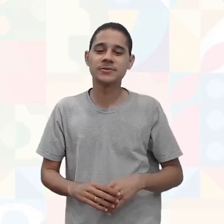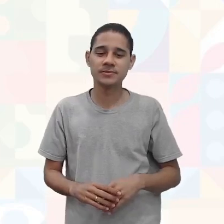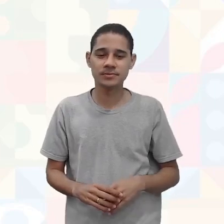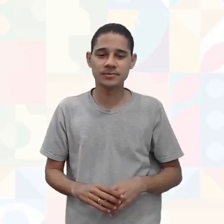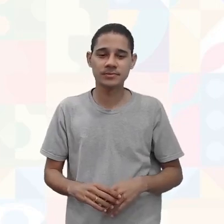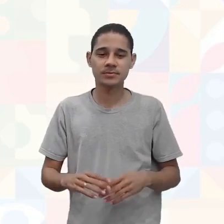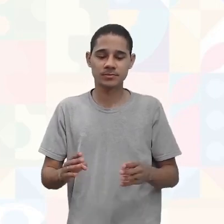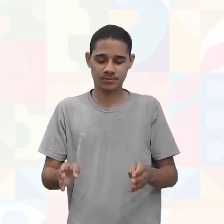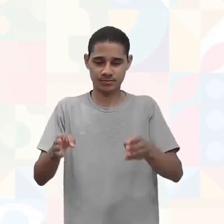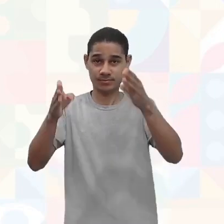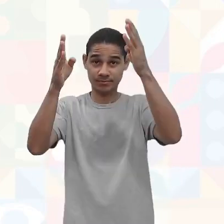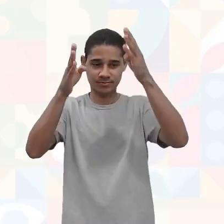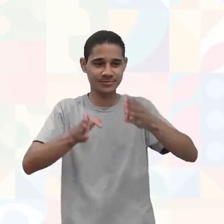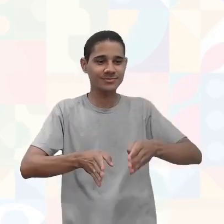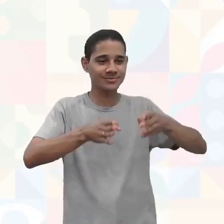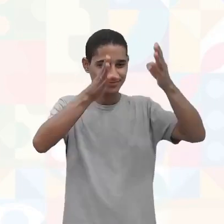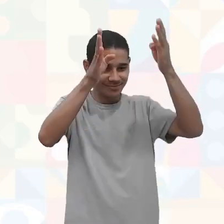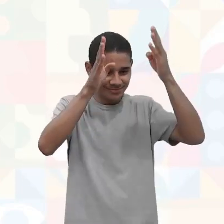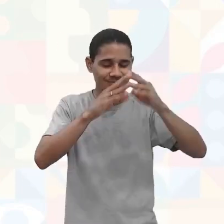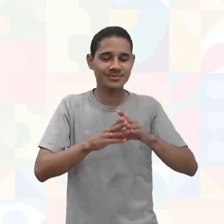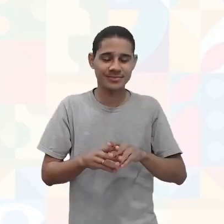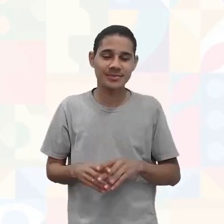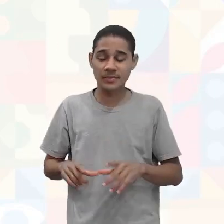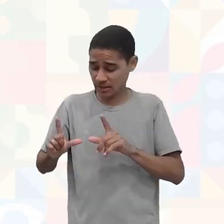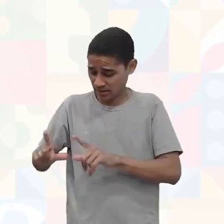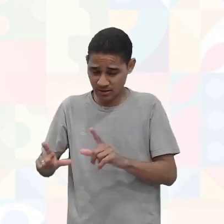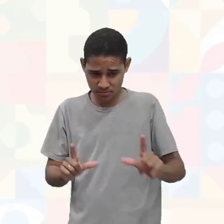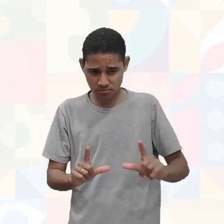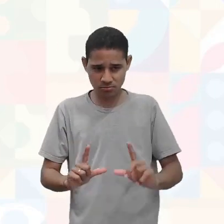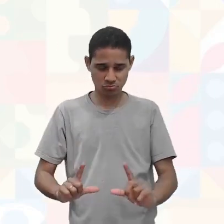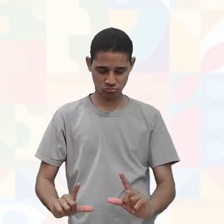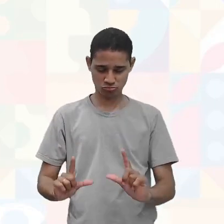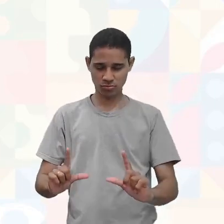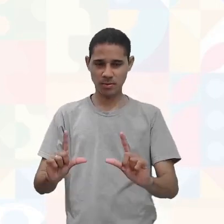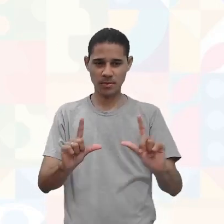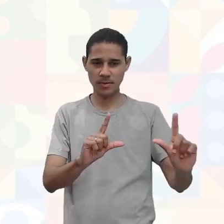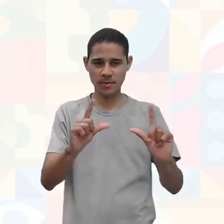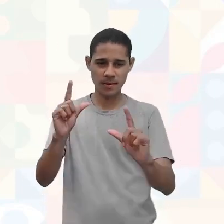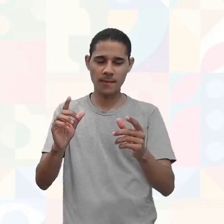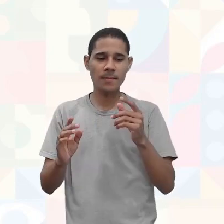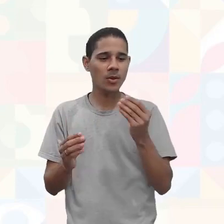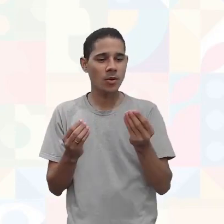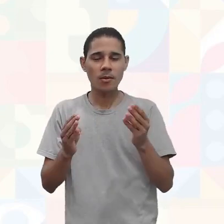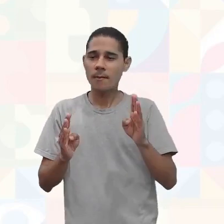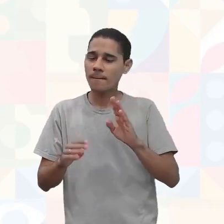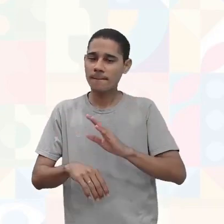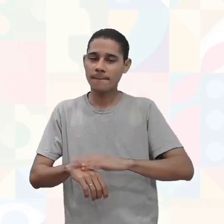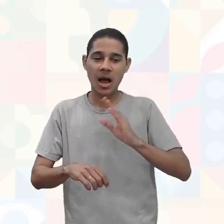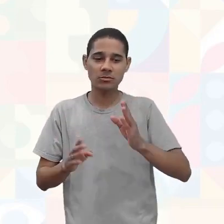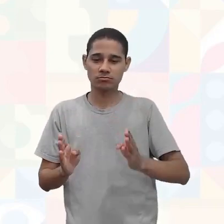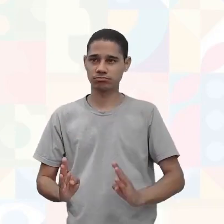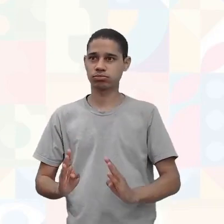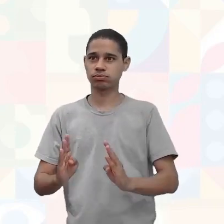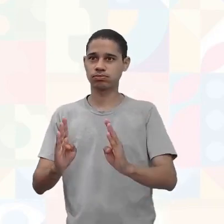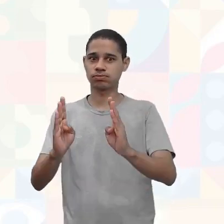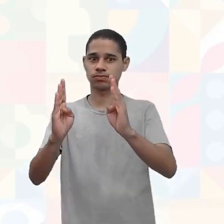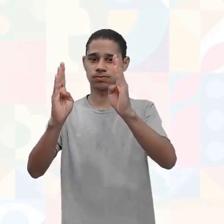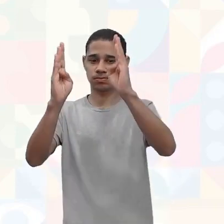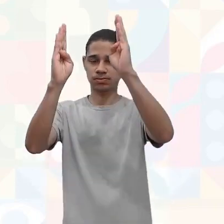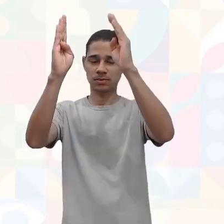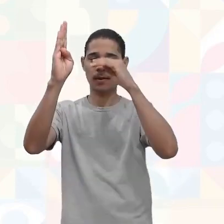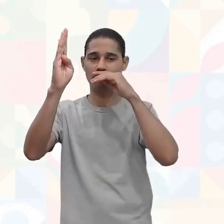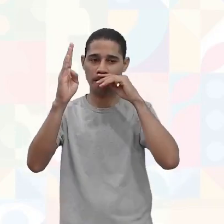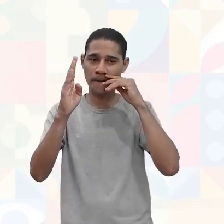ou esse porcelanato, né, ele vai ter justamente aí uma questão mais vertical, onde a gente tem as peças alinhares e